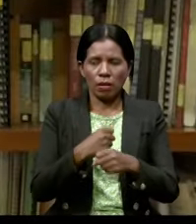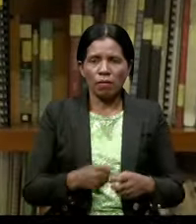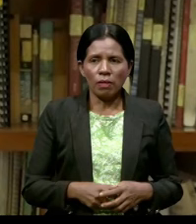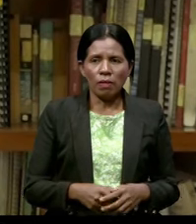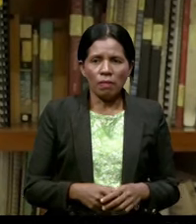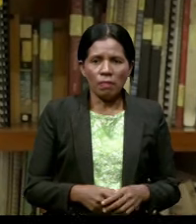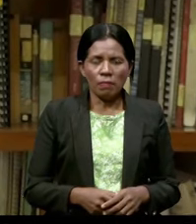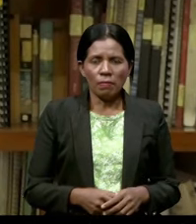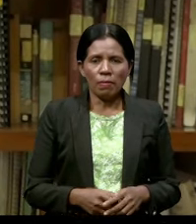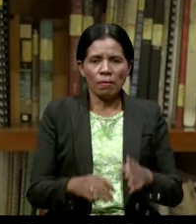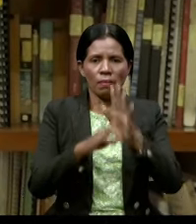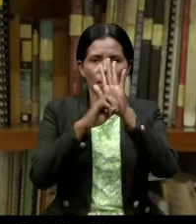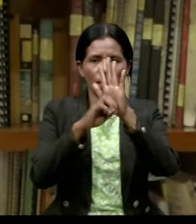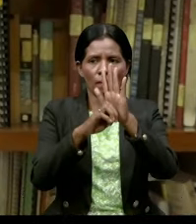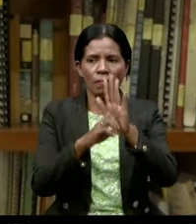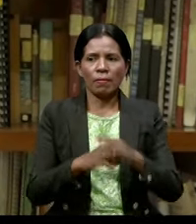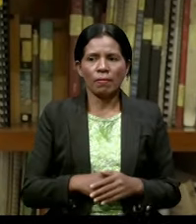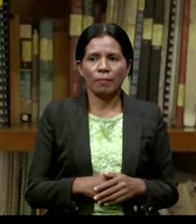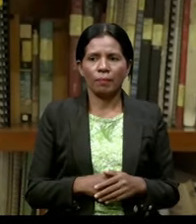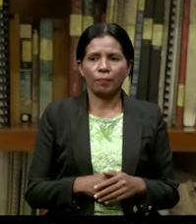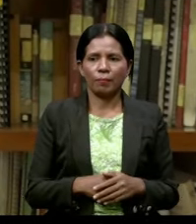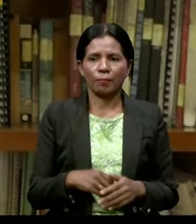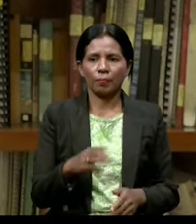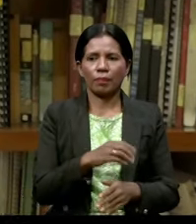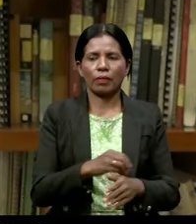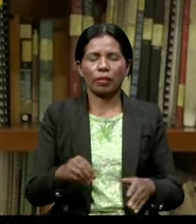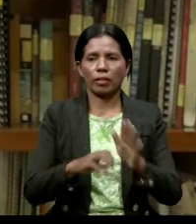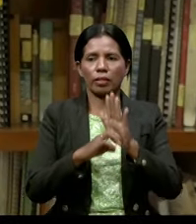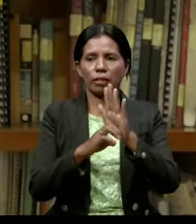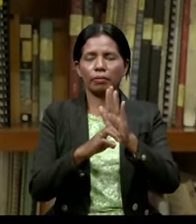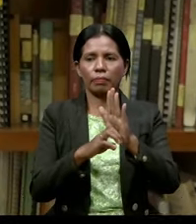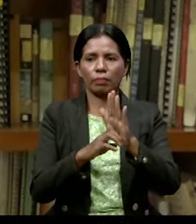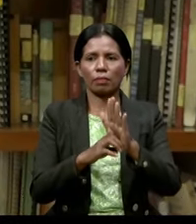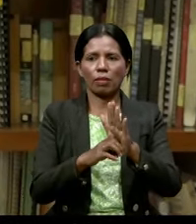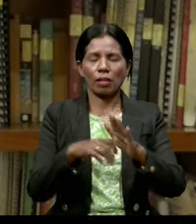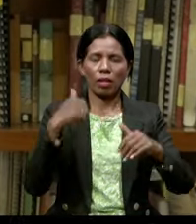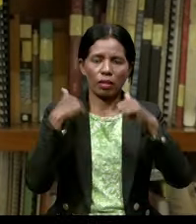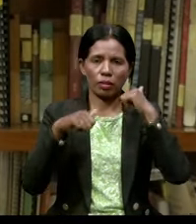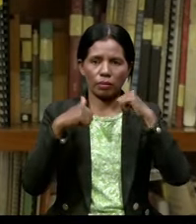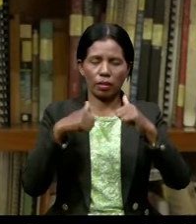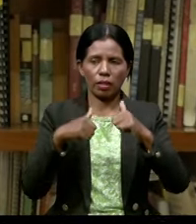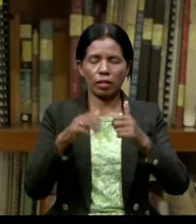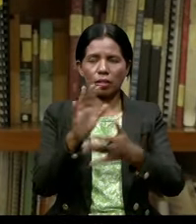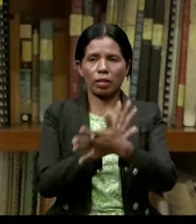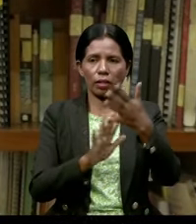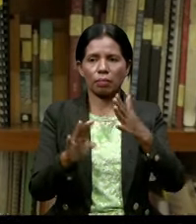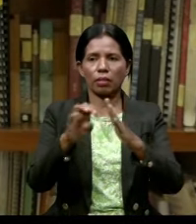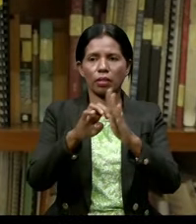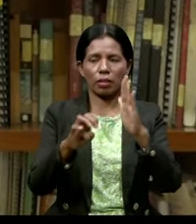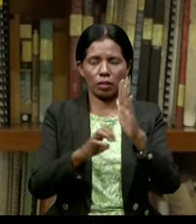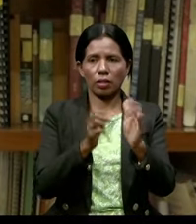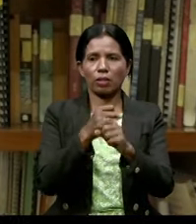por exemplo, que será, nessa atividade cerimonial será neve, talvez será aí estado promove